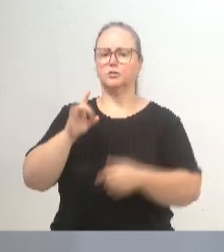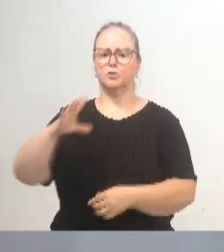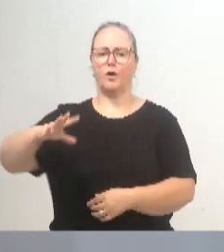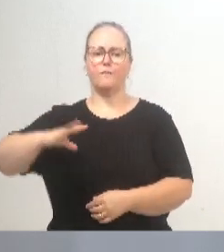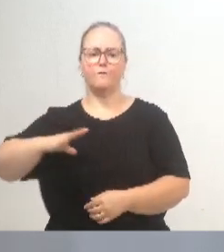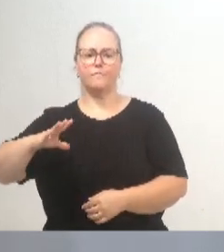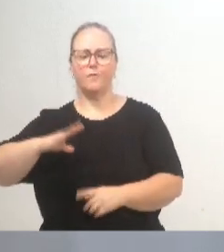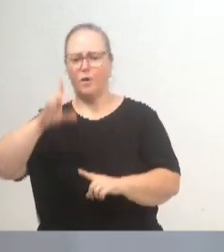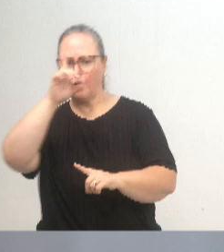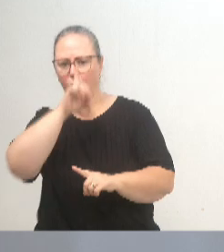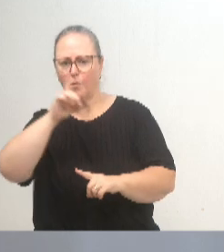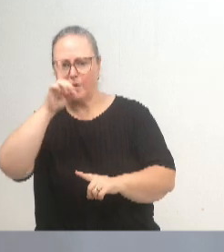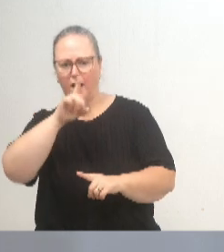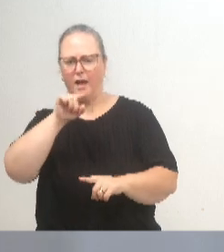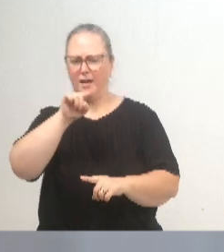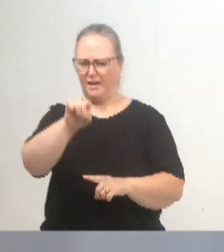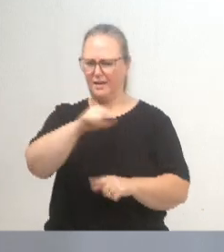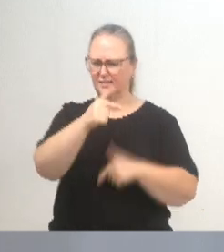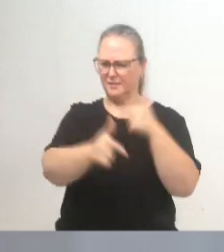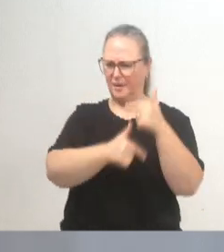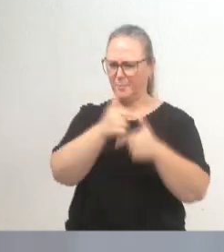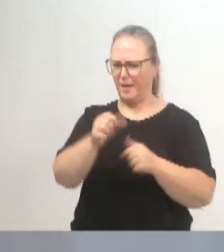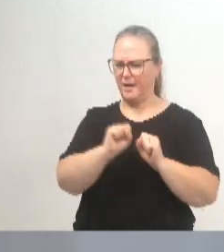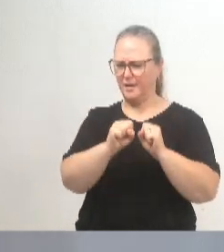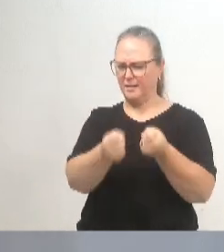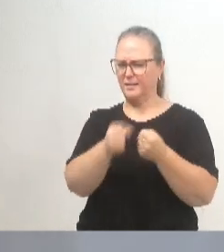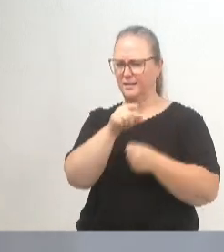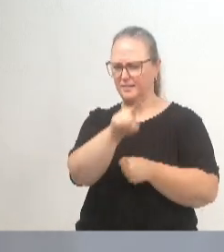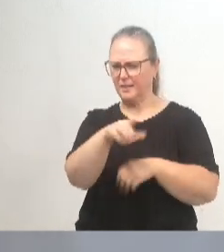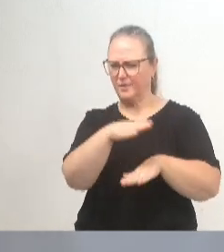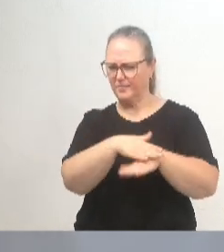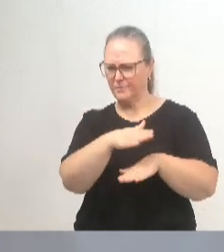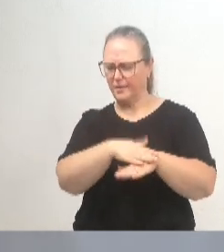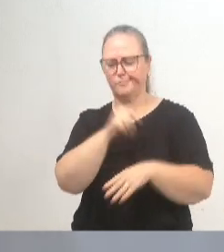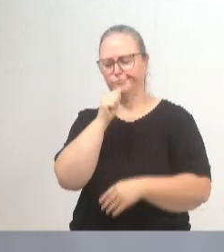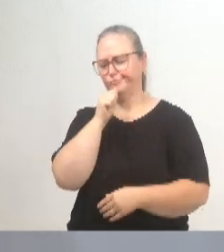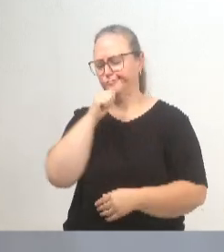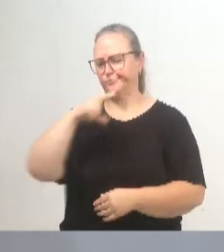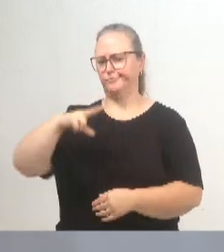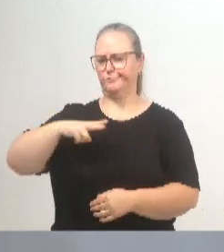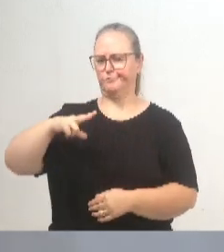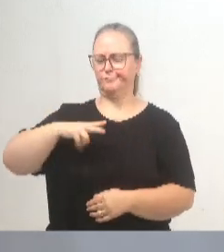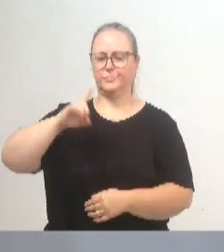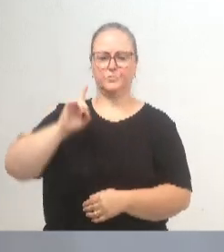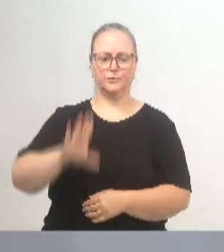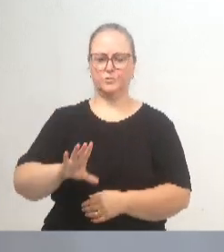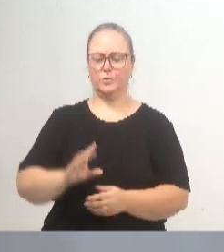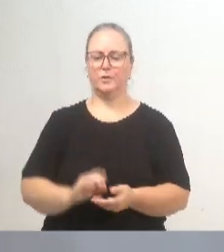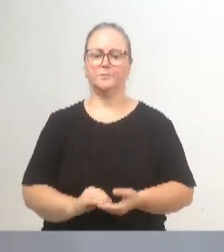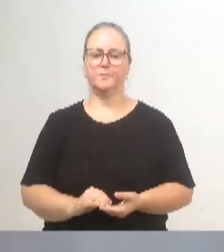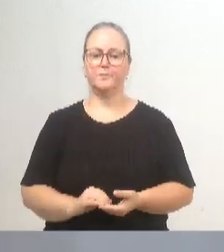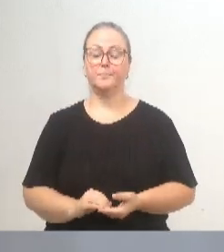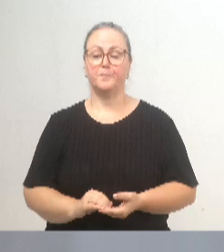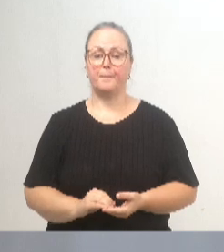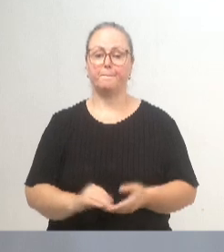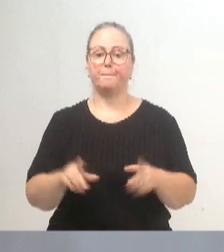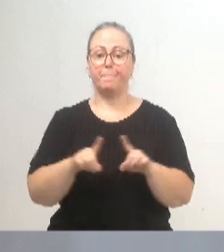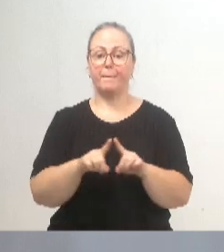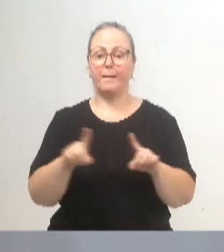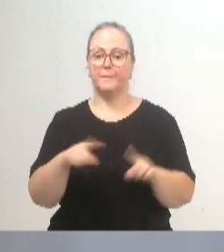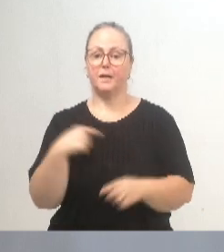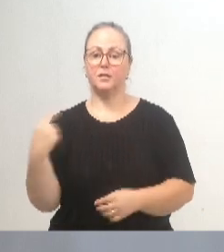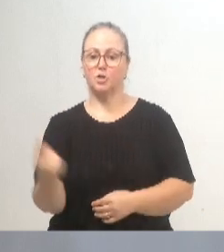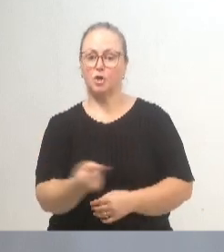domingo. Essa gente não defende a tua família, não. Está defendendo só as próprias famílias aqui. Agora eu vou dizer uma coisa para vocês. Nós